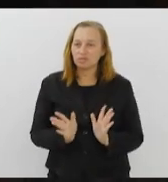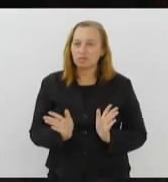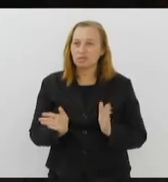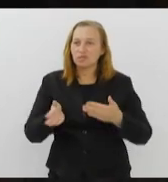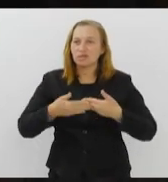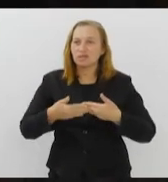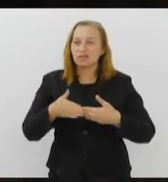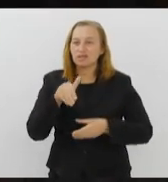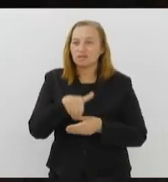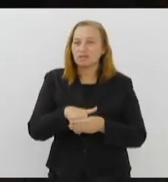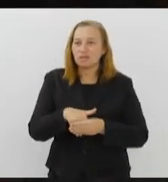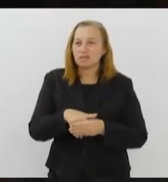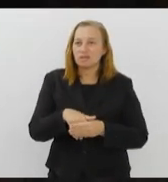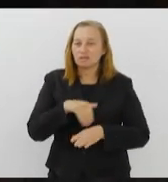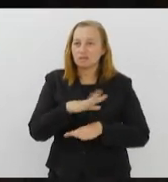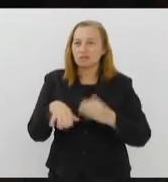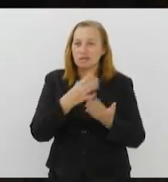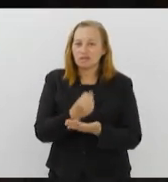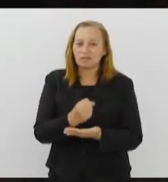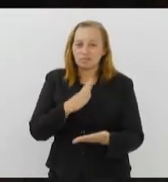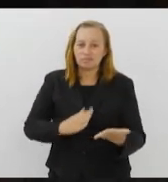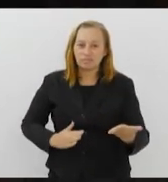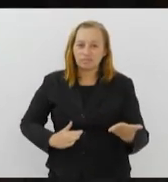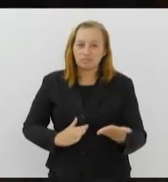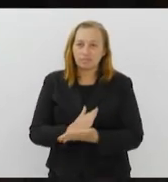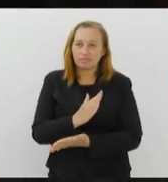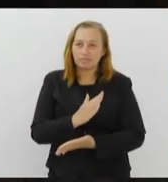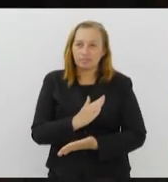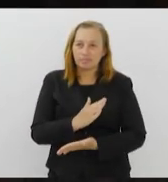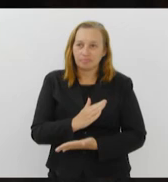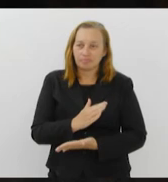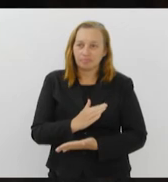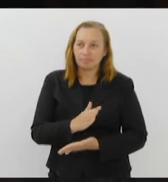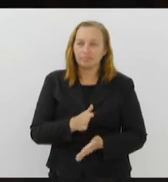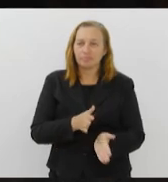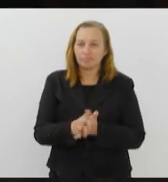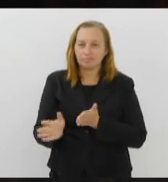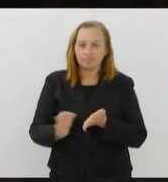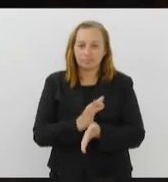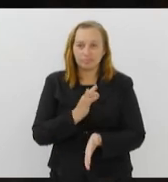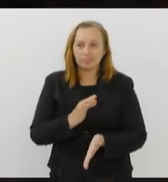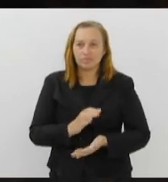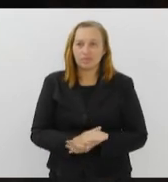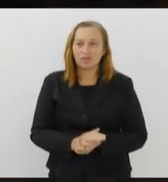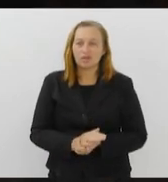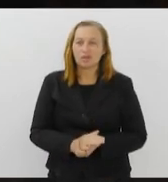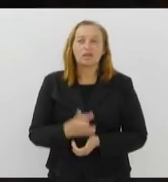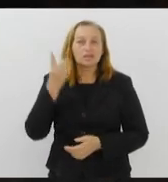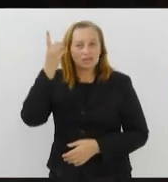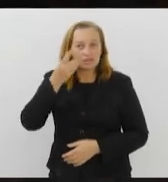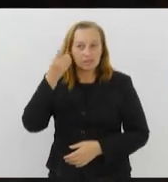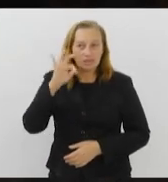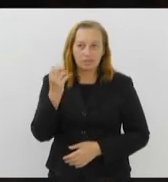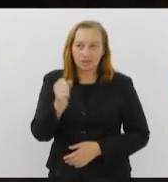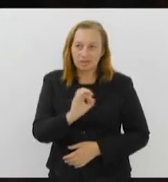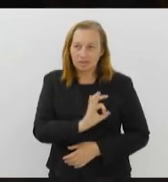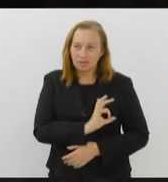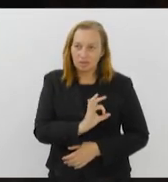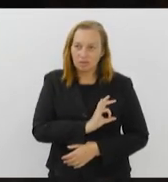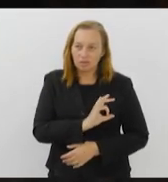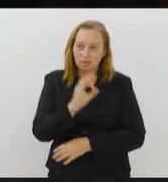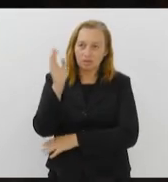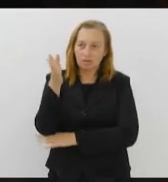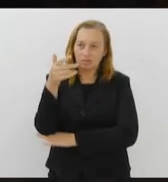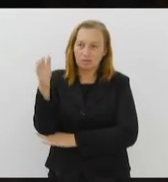a discussão e votação, os senhores que aprovam, permaneçam como estão, aprovado, vai autógrafo. Hoje a deputada Marta Rocha está com a bandeira do